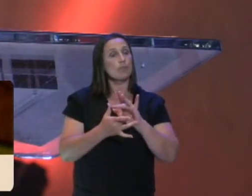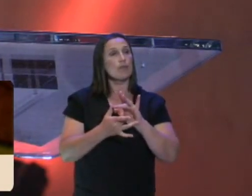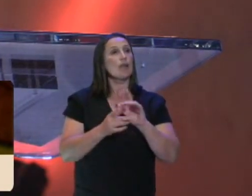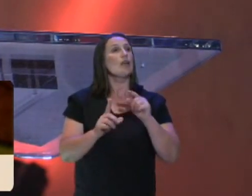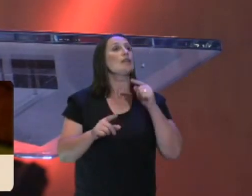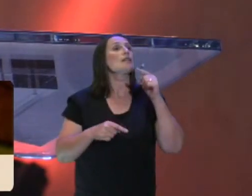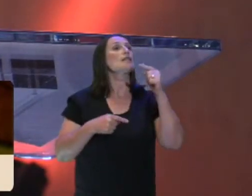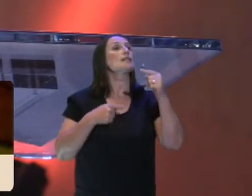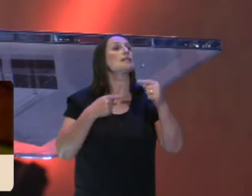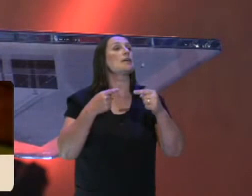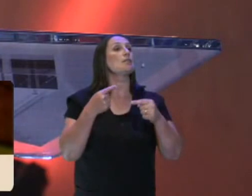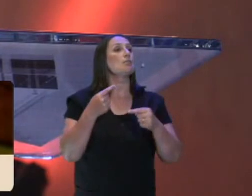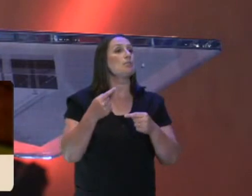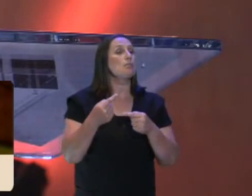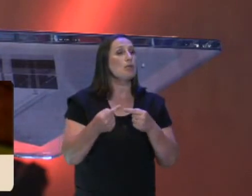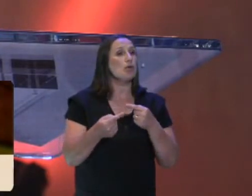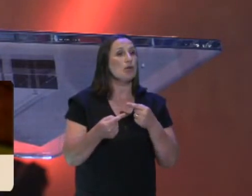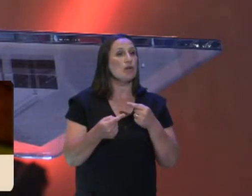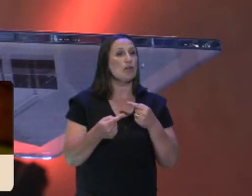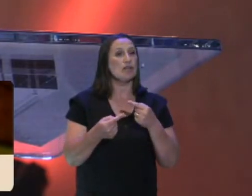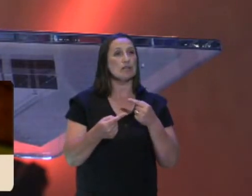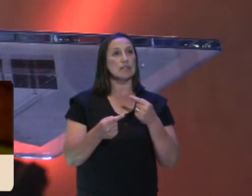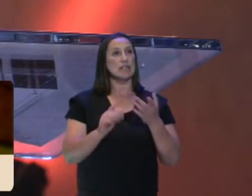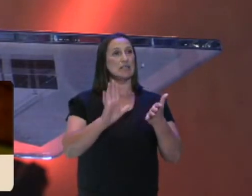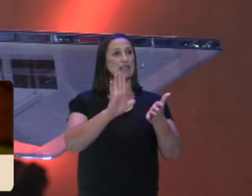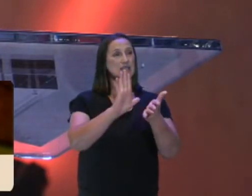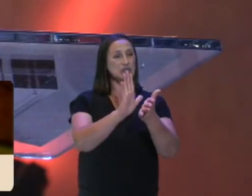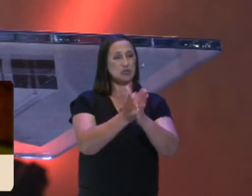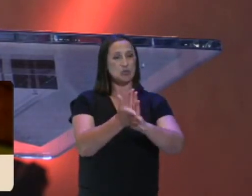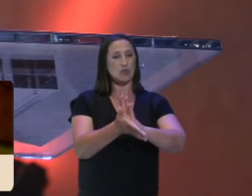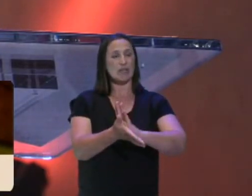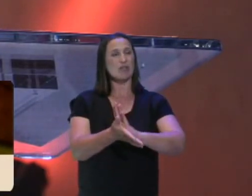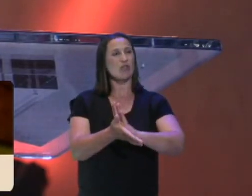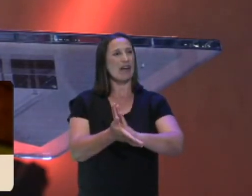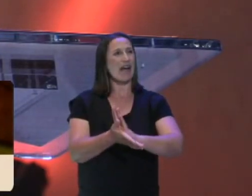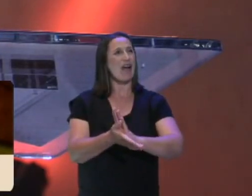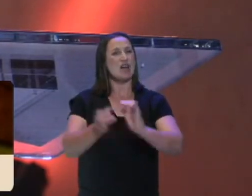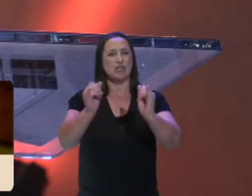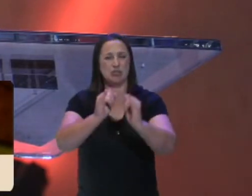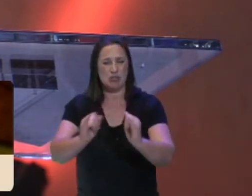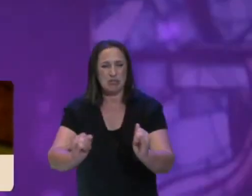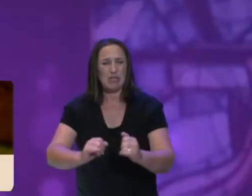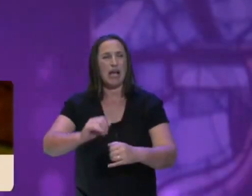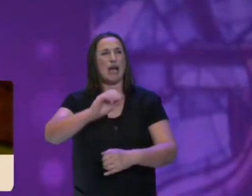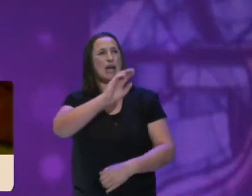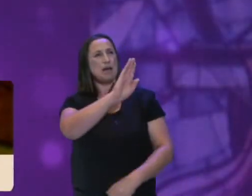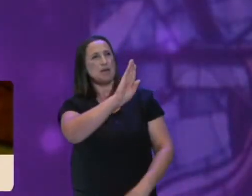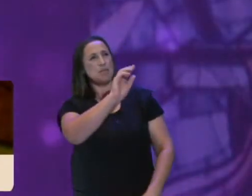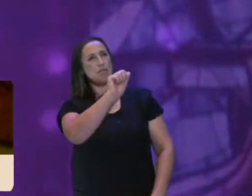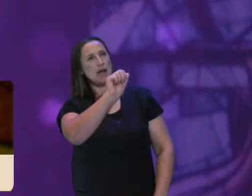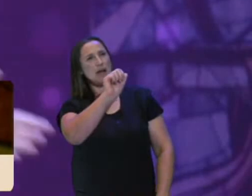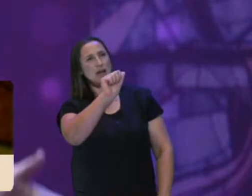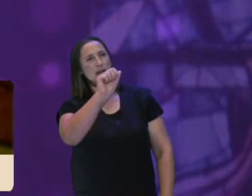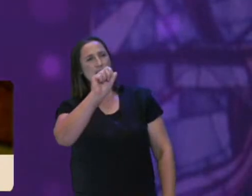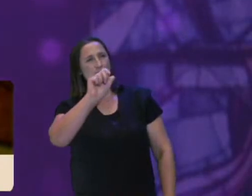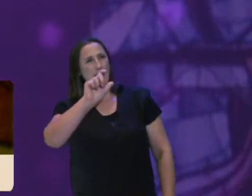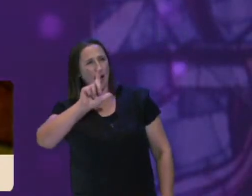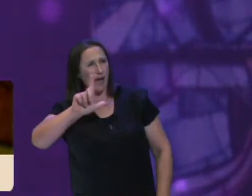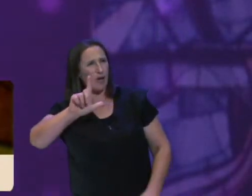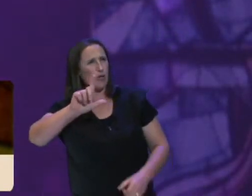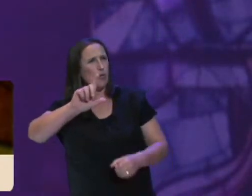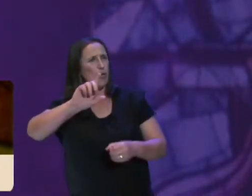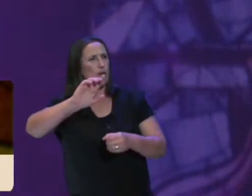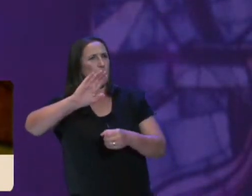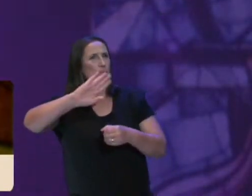dele ter derrotado os profetas de Baal, ele imaginou: agora todo mundo vai se